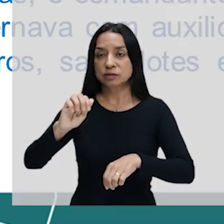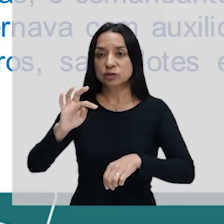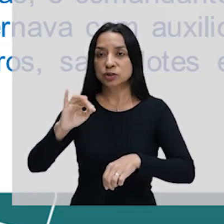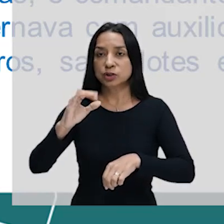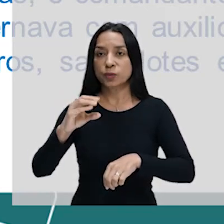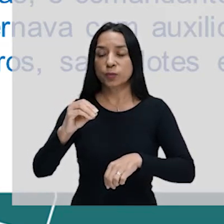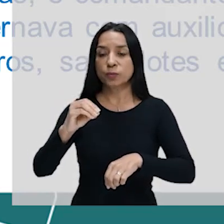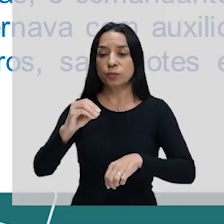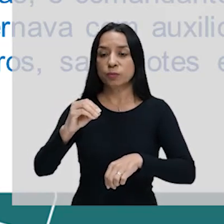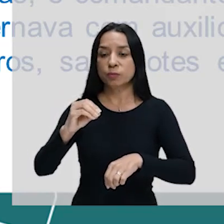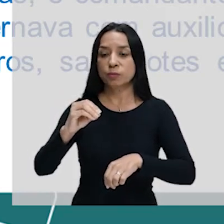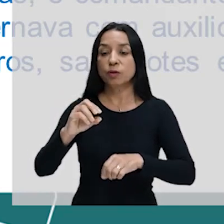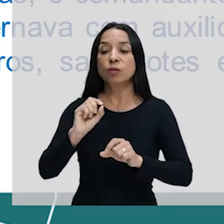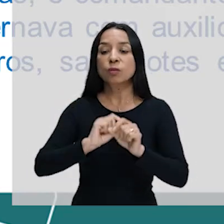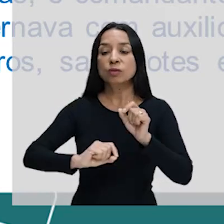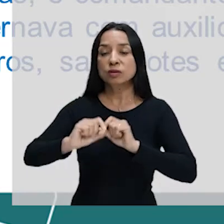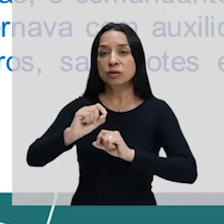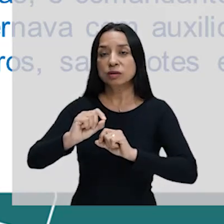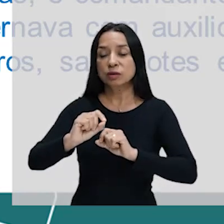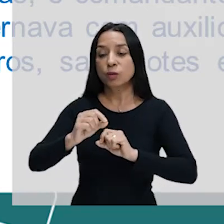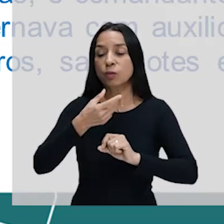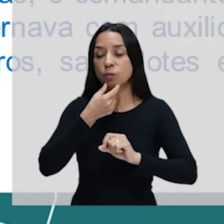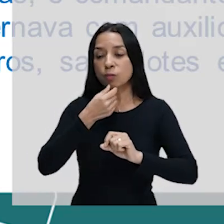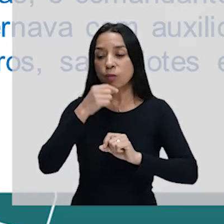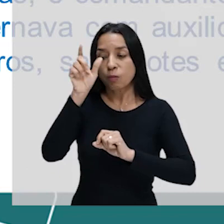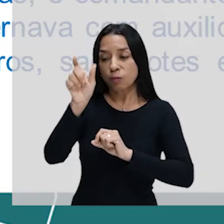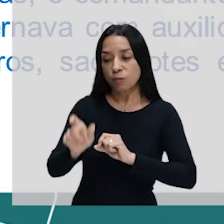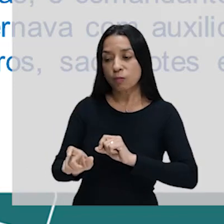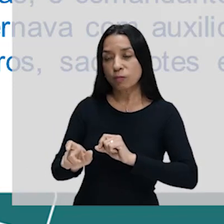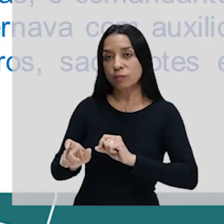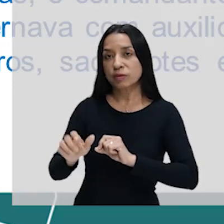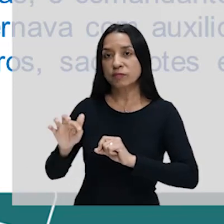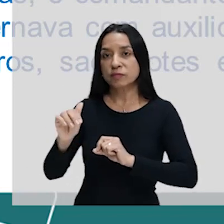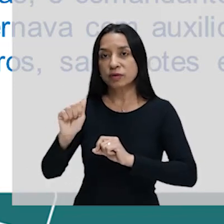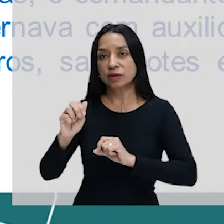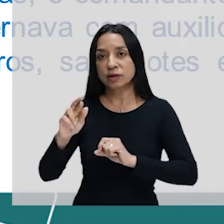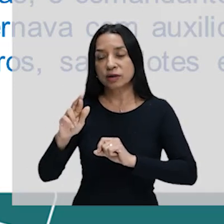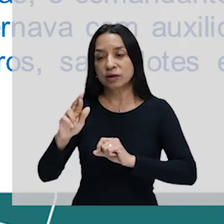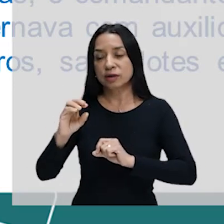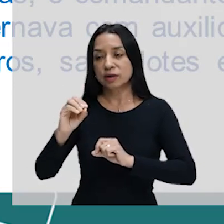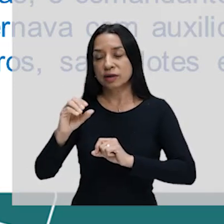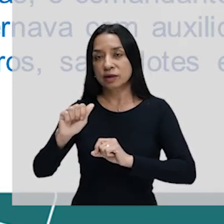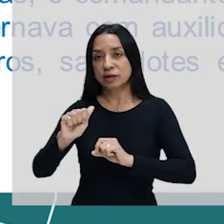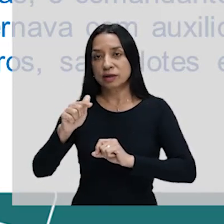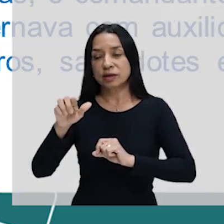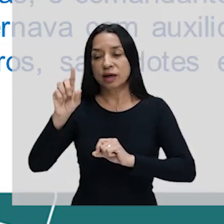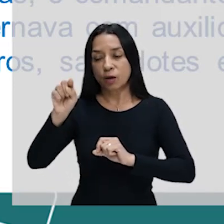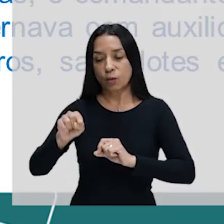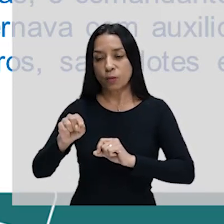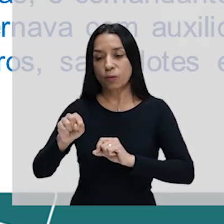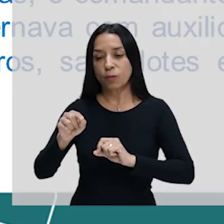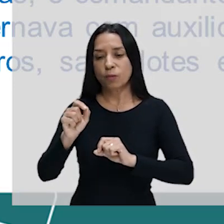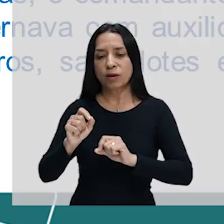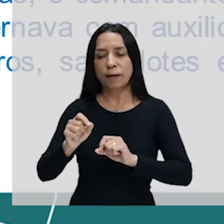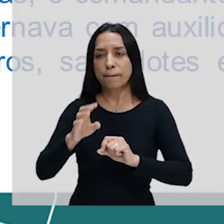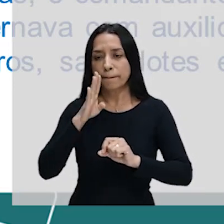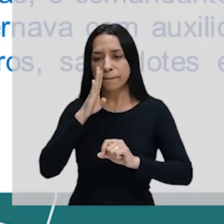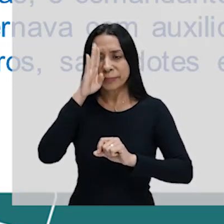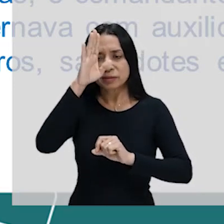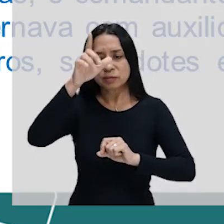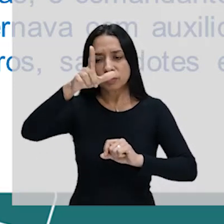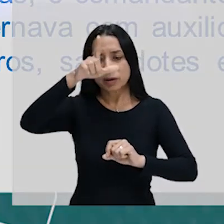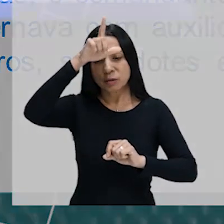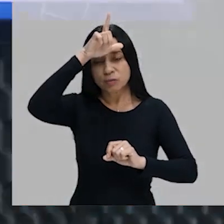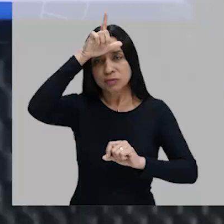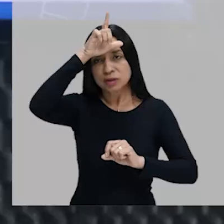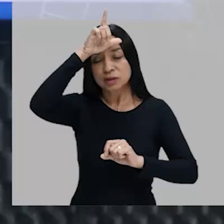a principal liderança política no Egito Antigo, quando você fala da elite dirigente